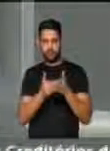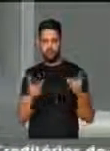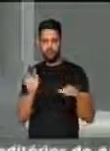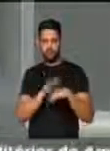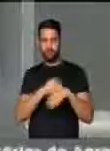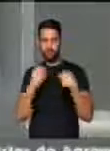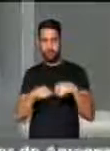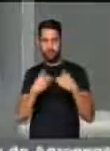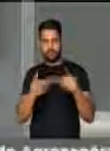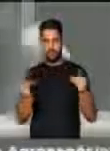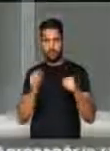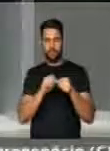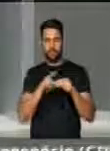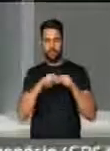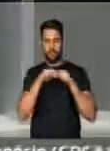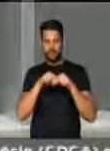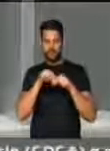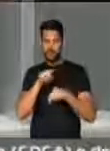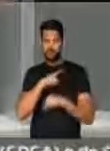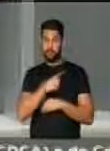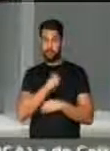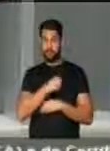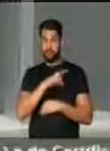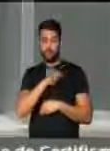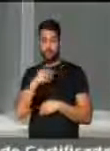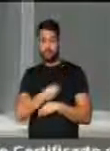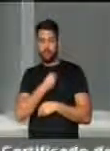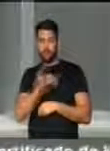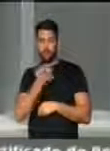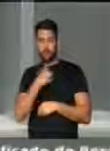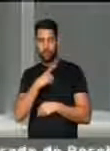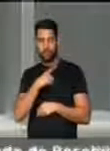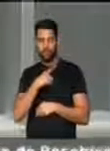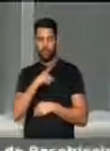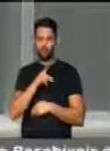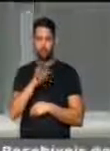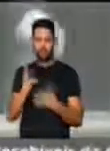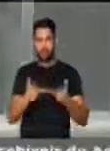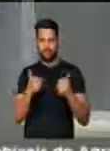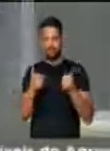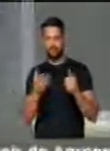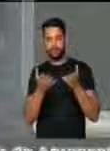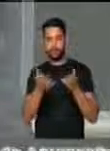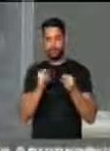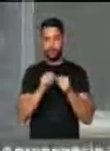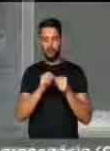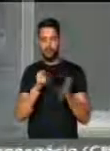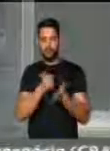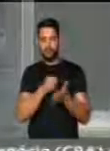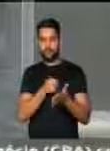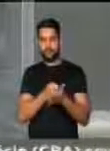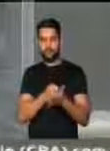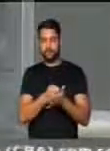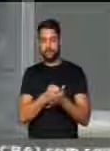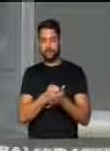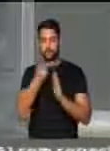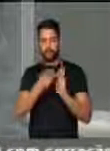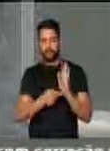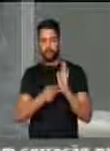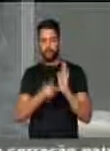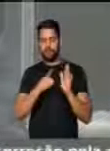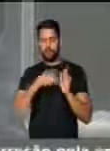mais necessitados. E é por isso que quem está querendo uma previdência de qualidade está forçado pelo projeto